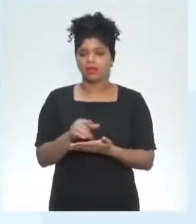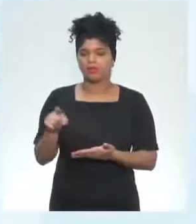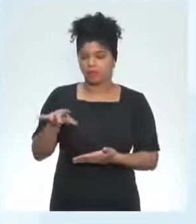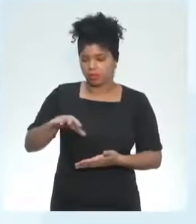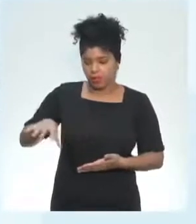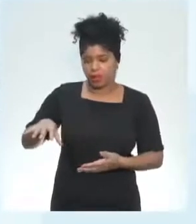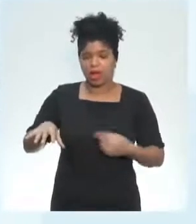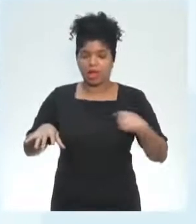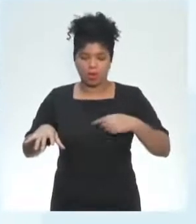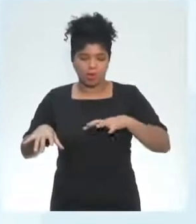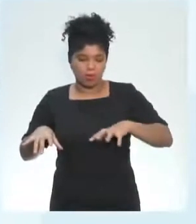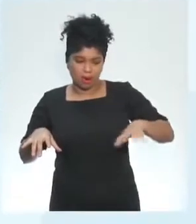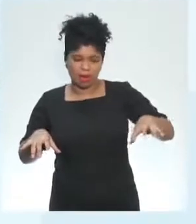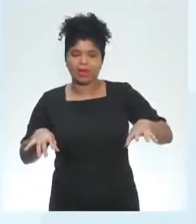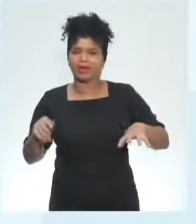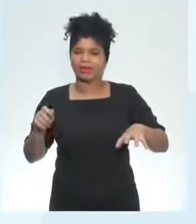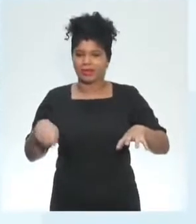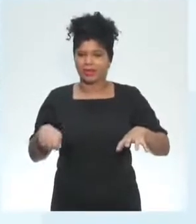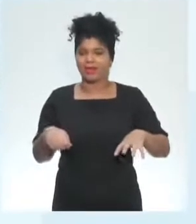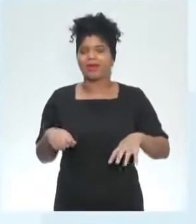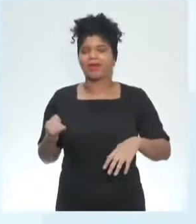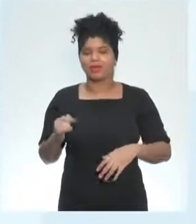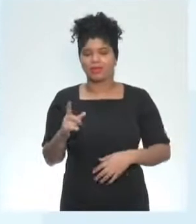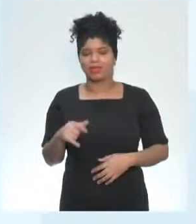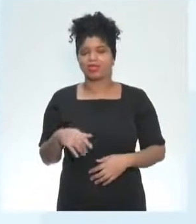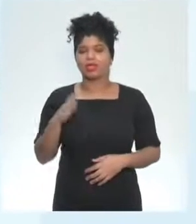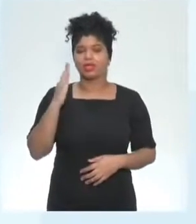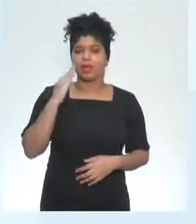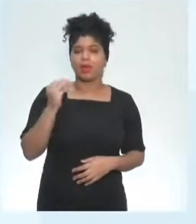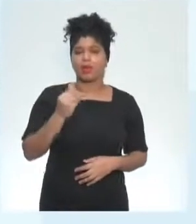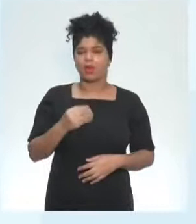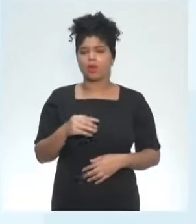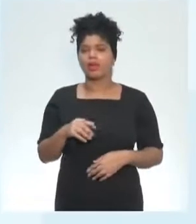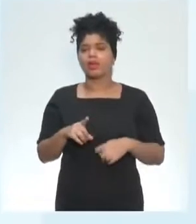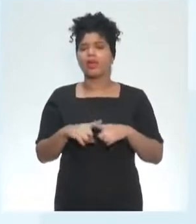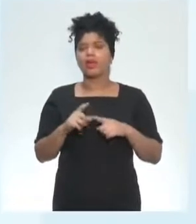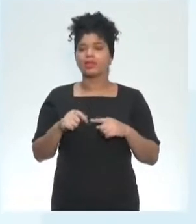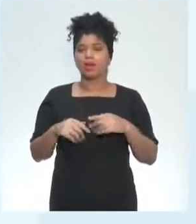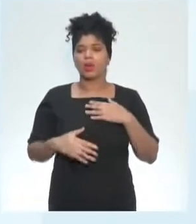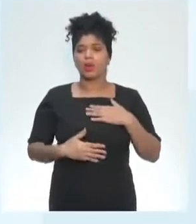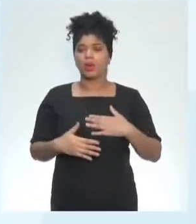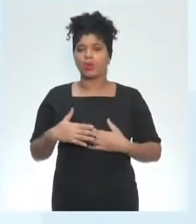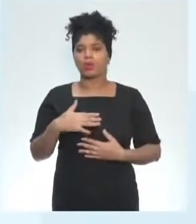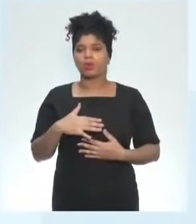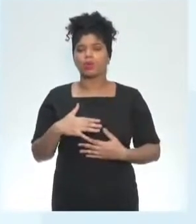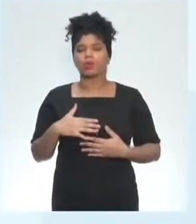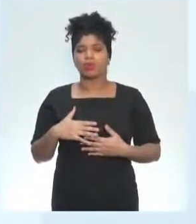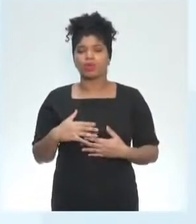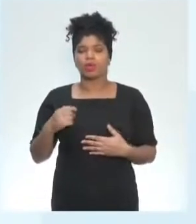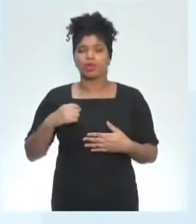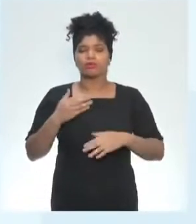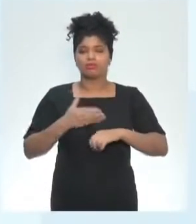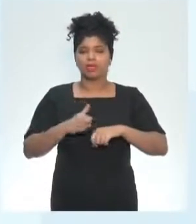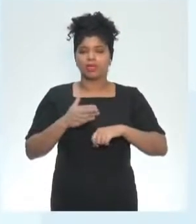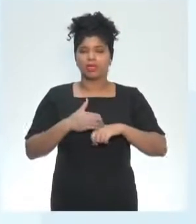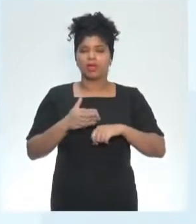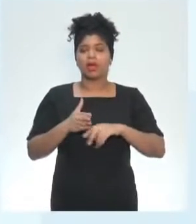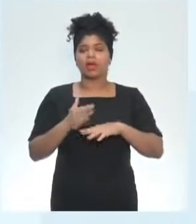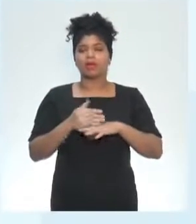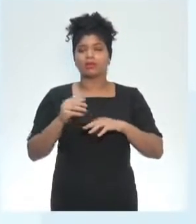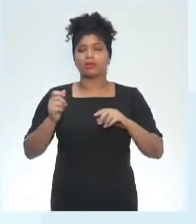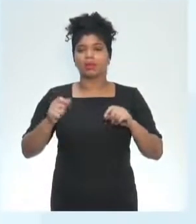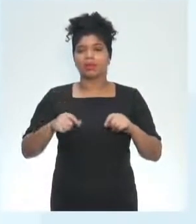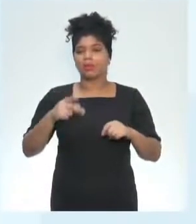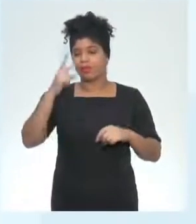os gestos da coreografia. Tanto os gestos em solo, como os gestos, né, do corpo de baile em uníssono, né, como um todo. Todos